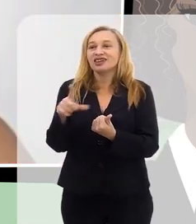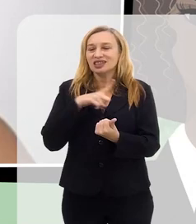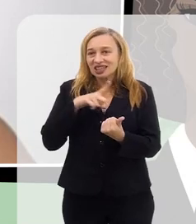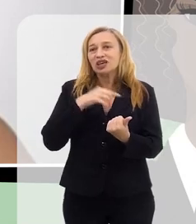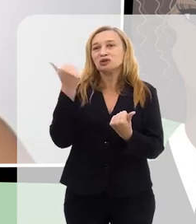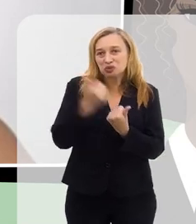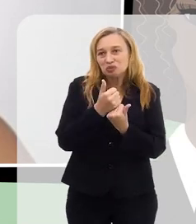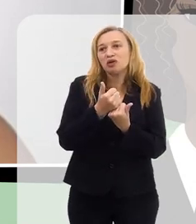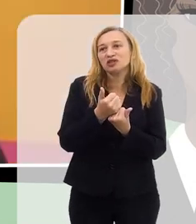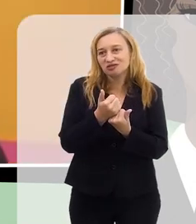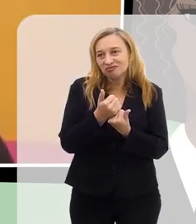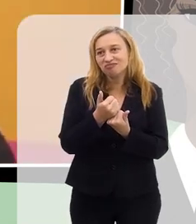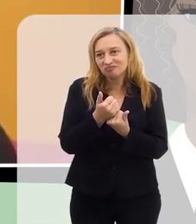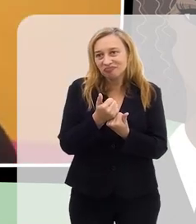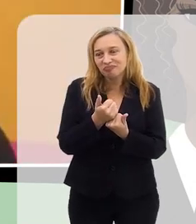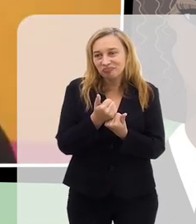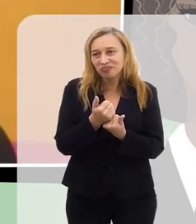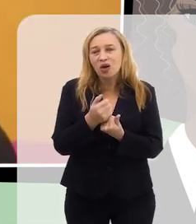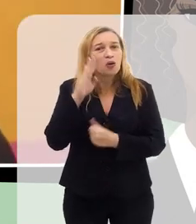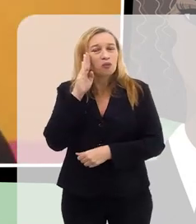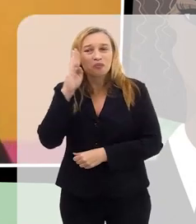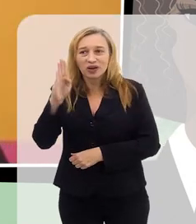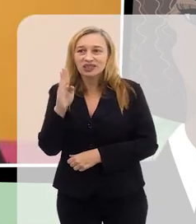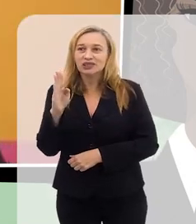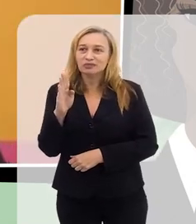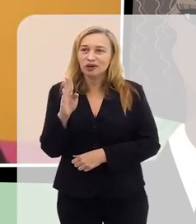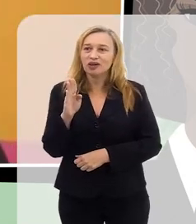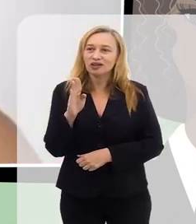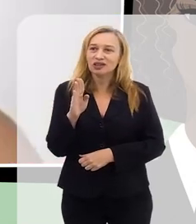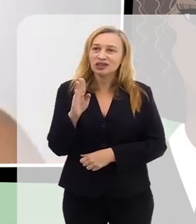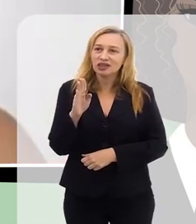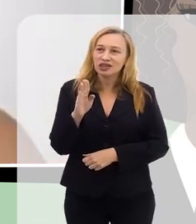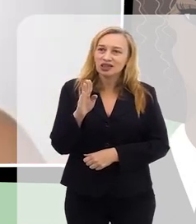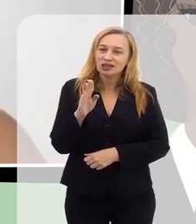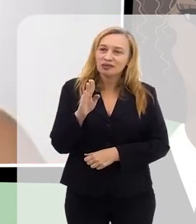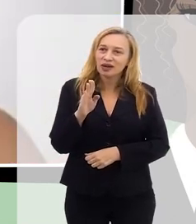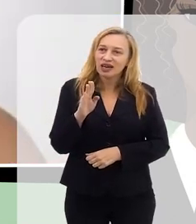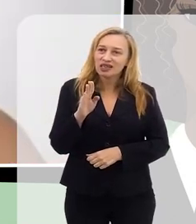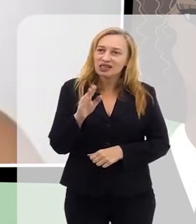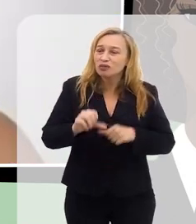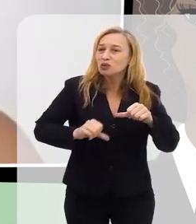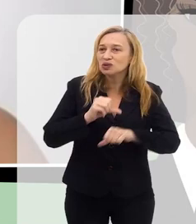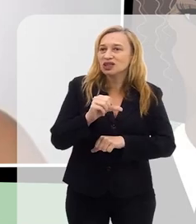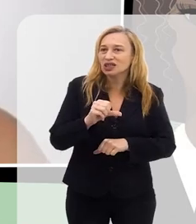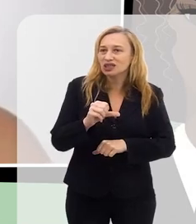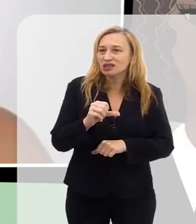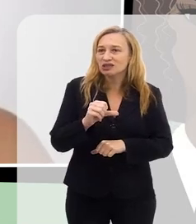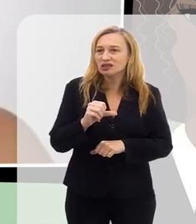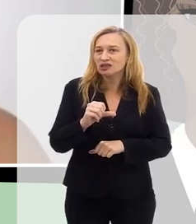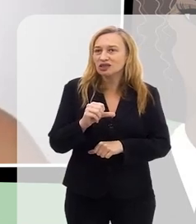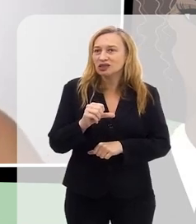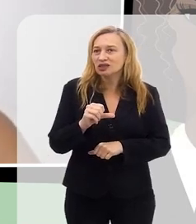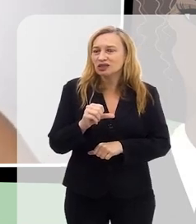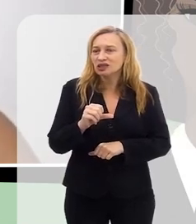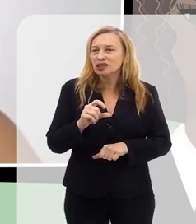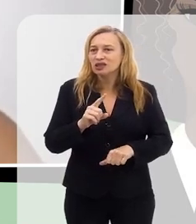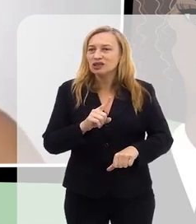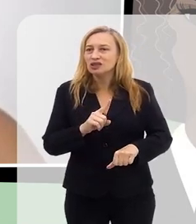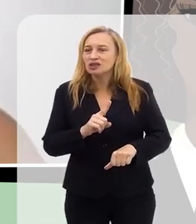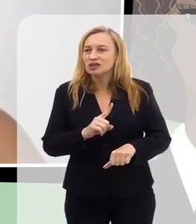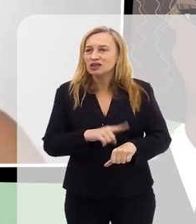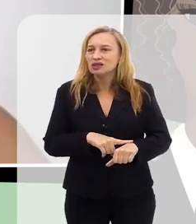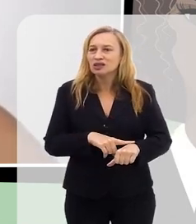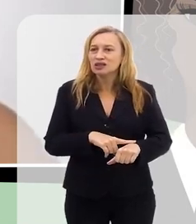Marieta? Ter o rede de apoio. suporte. O fundamental para essa virada de chave, para a ressignificação